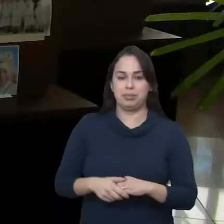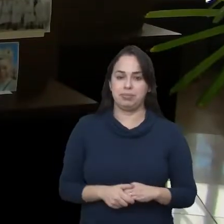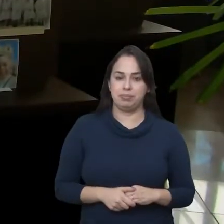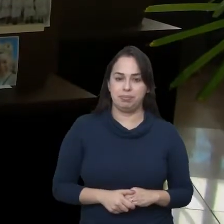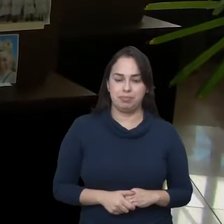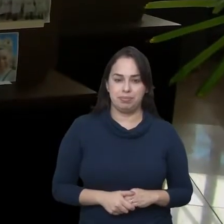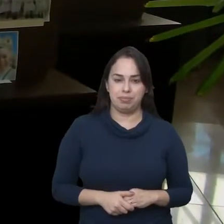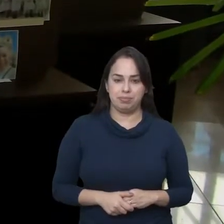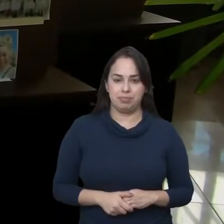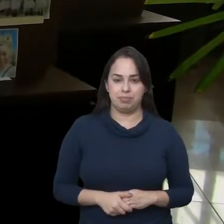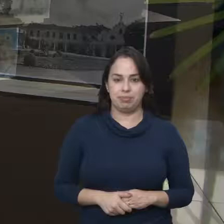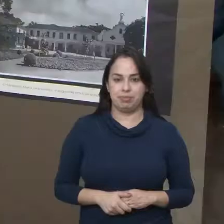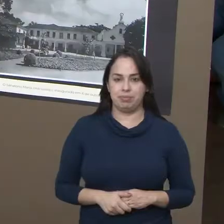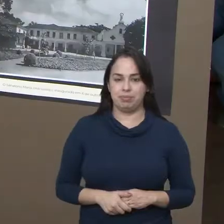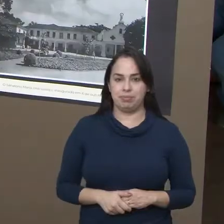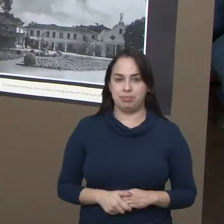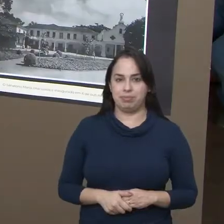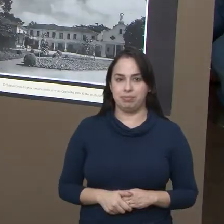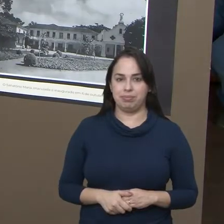precisou.